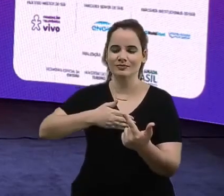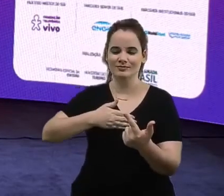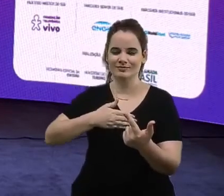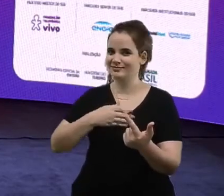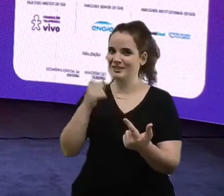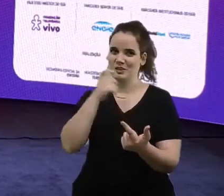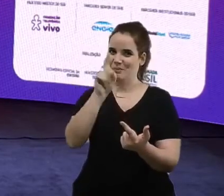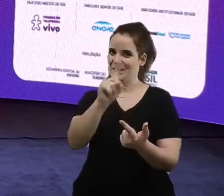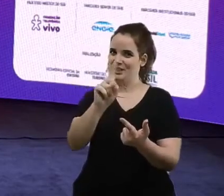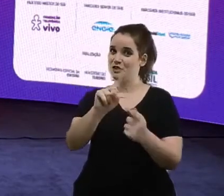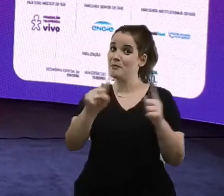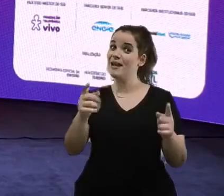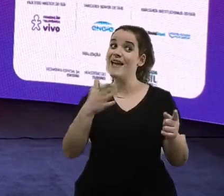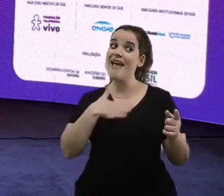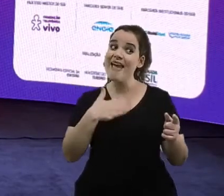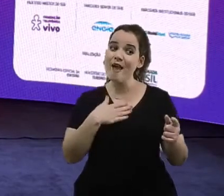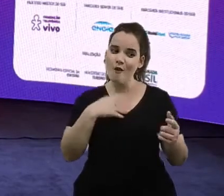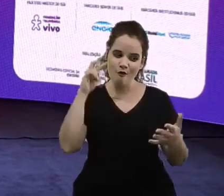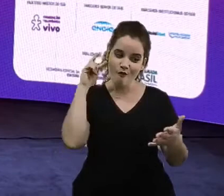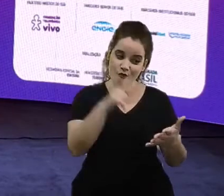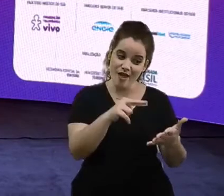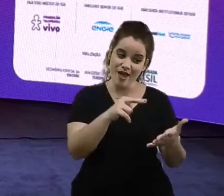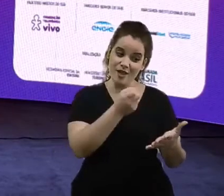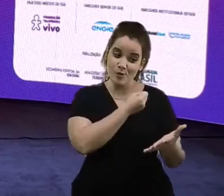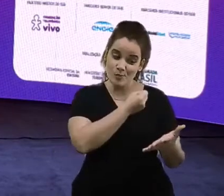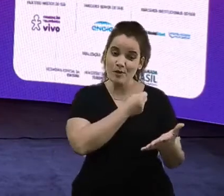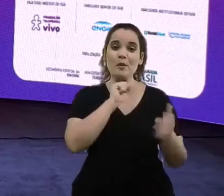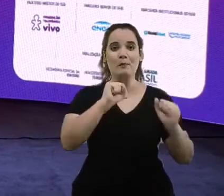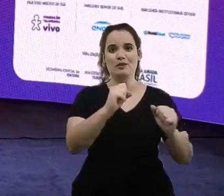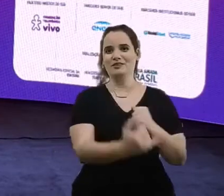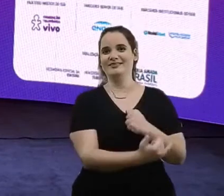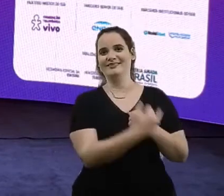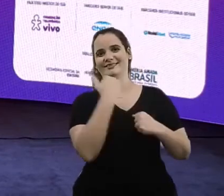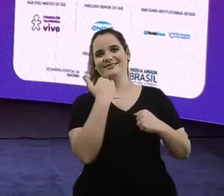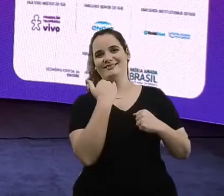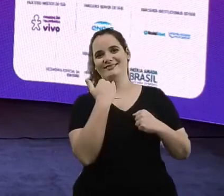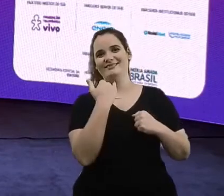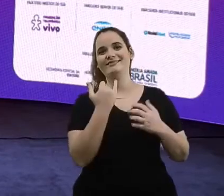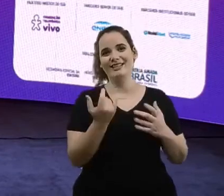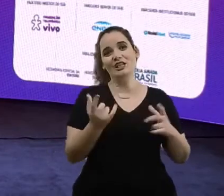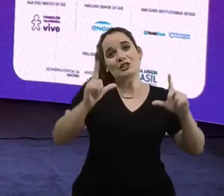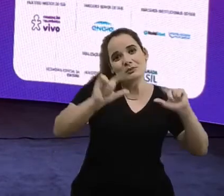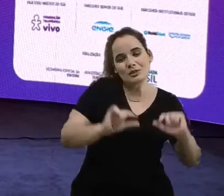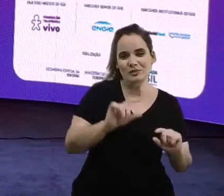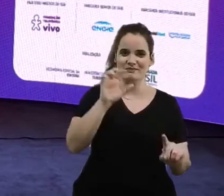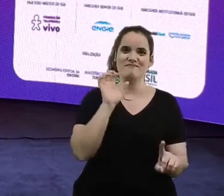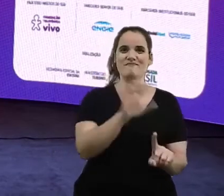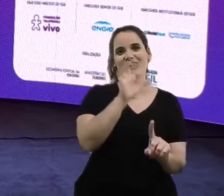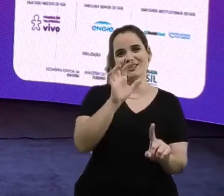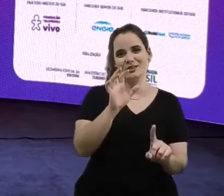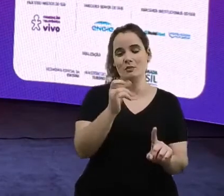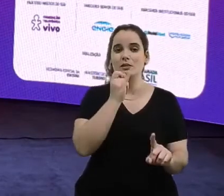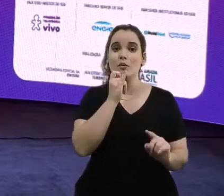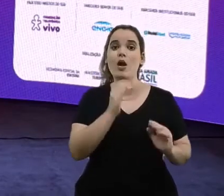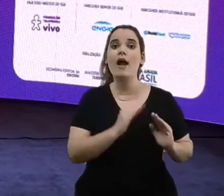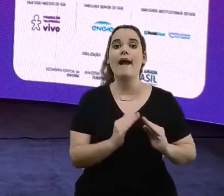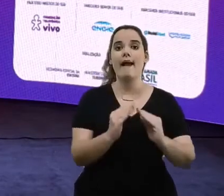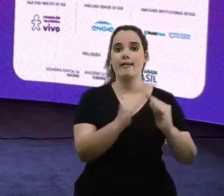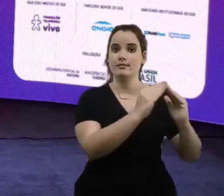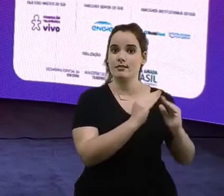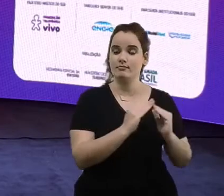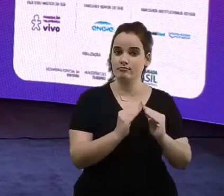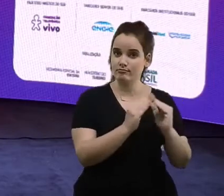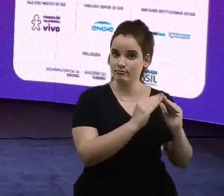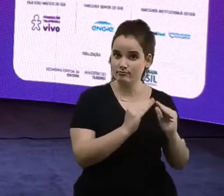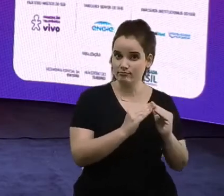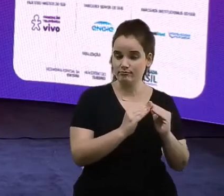medição do impacto. Então, eles começaram por medir o impacto, medindo o número de casas que eram atribuídas aos sem-abrigo,